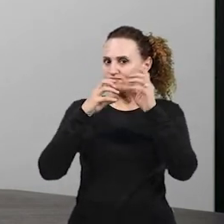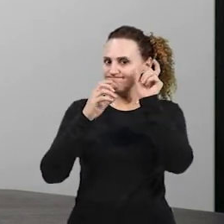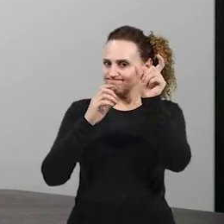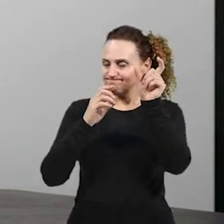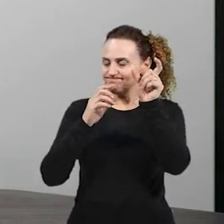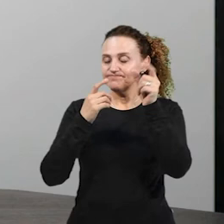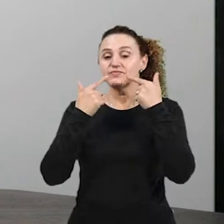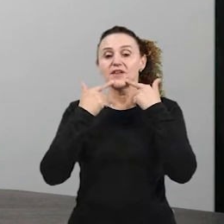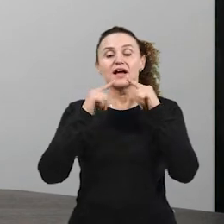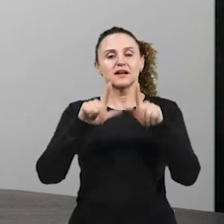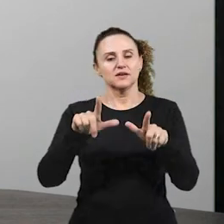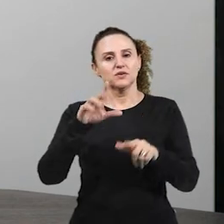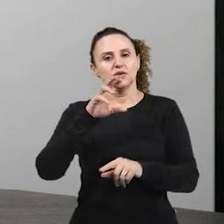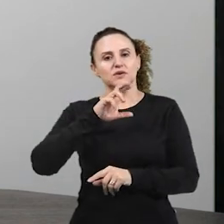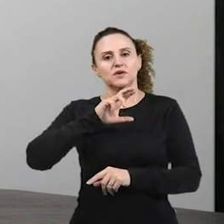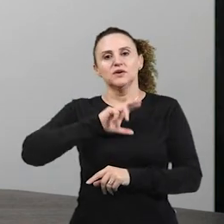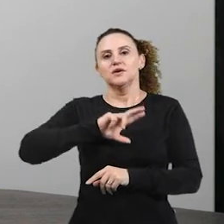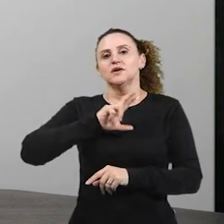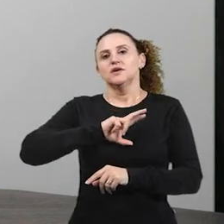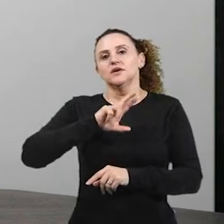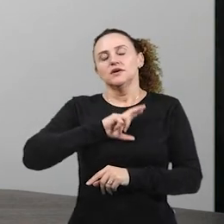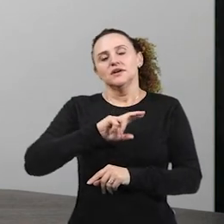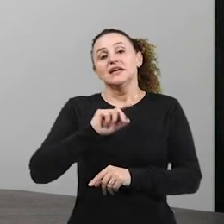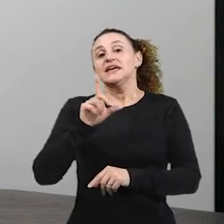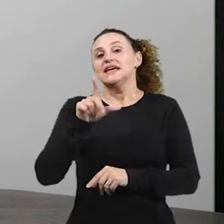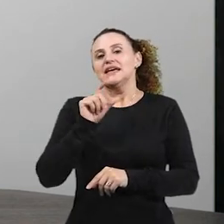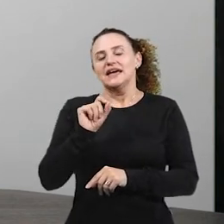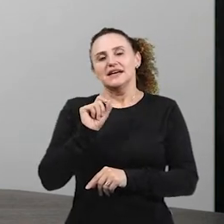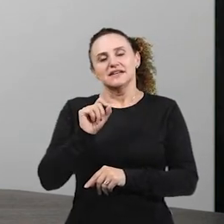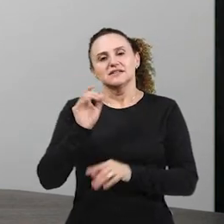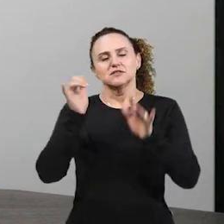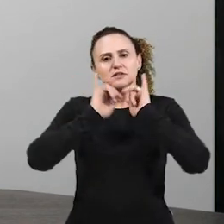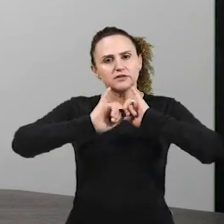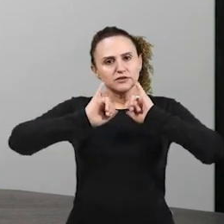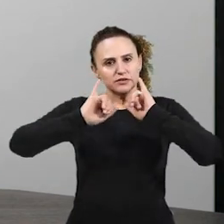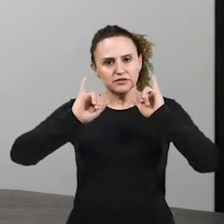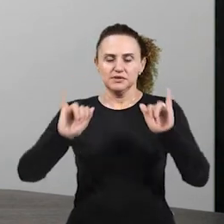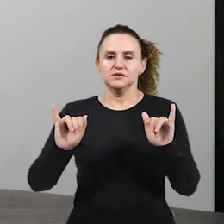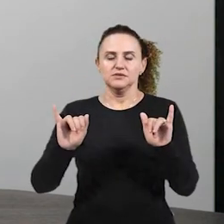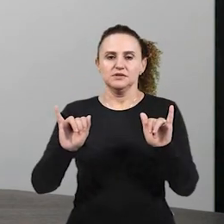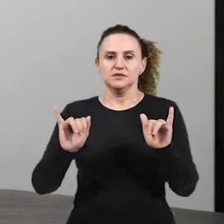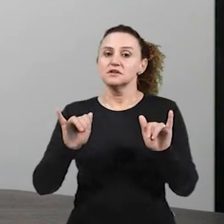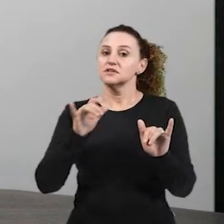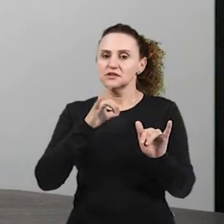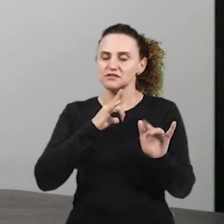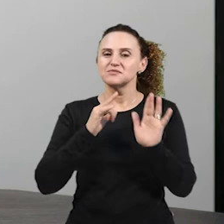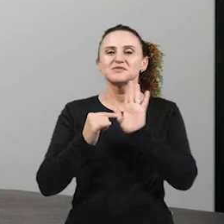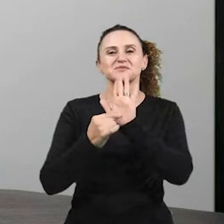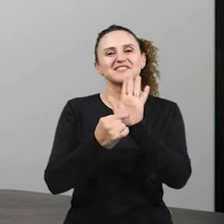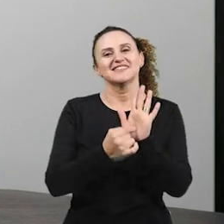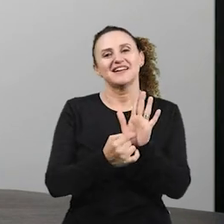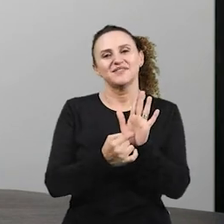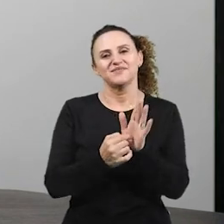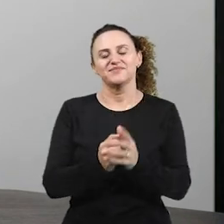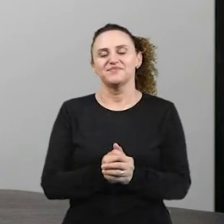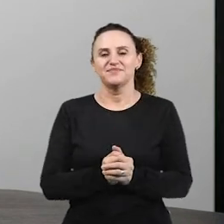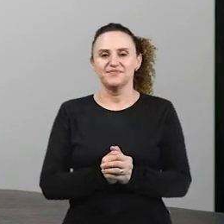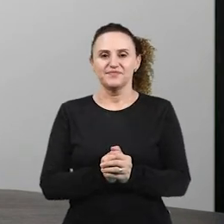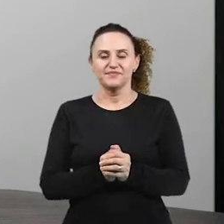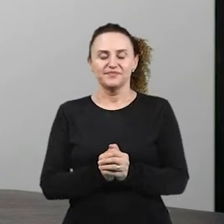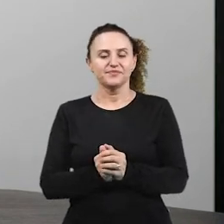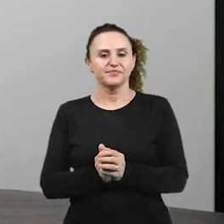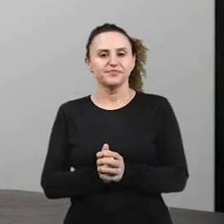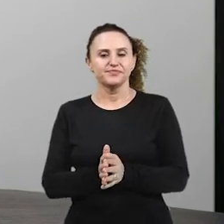Portuguesa e São esses essas informações que nós vamos passar para vocês tá